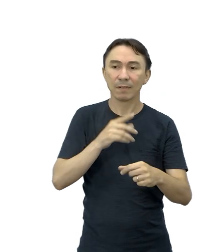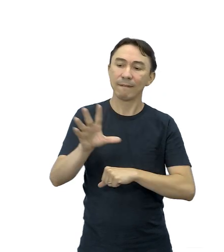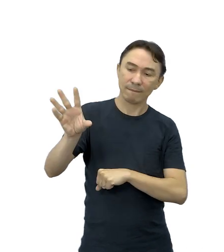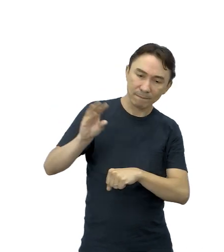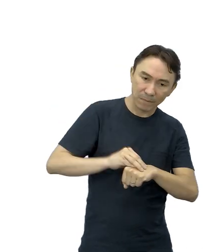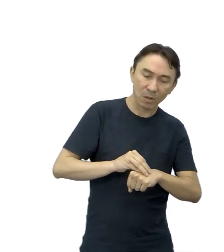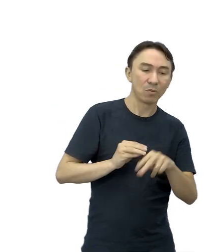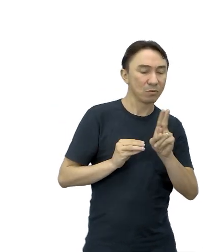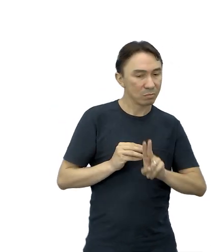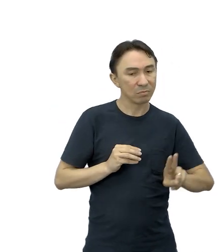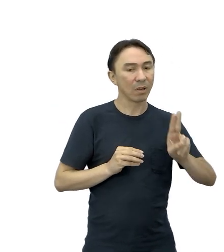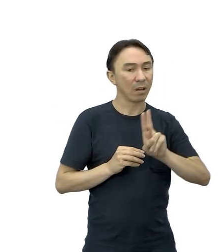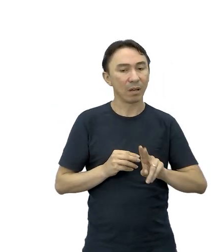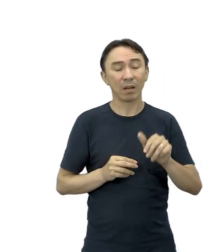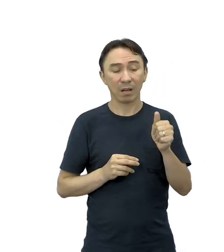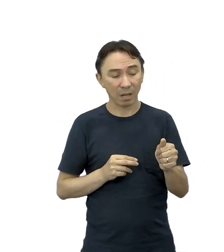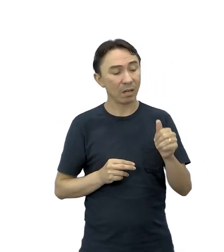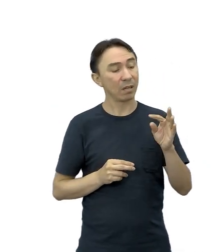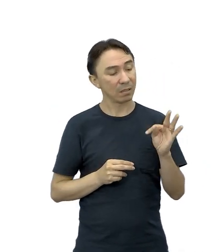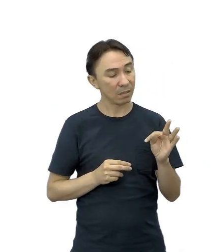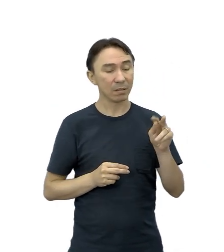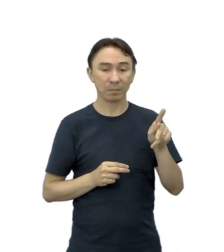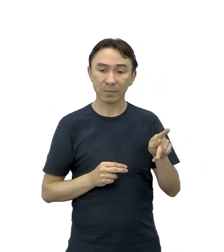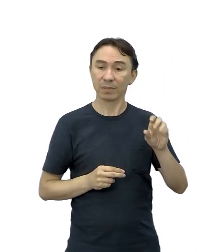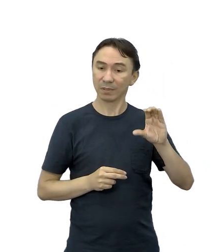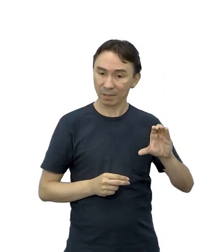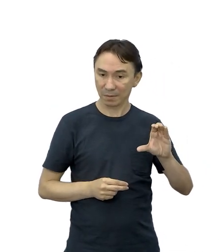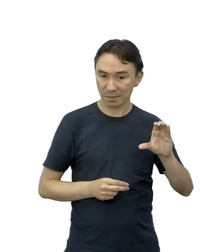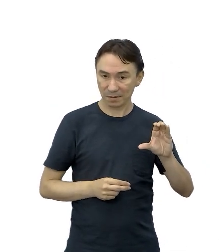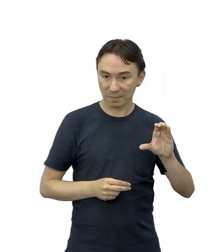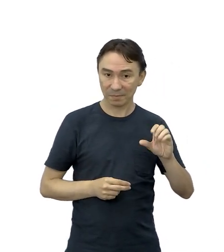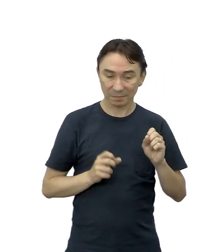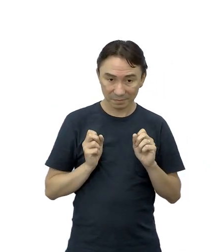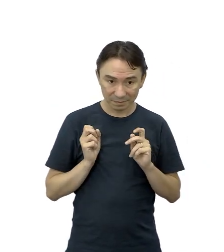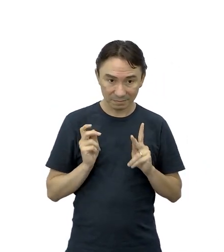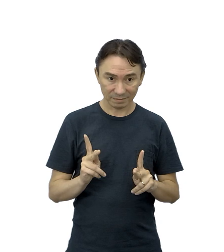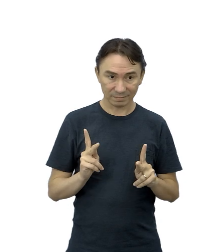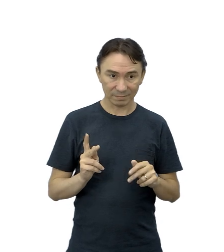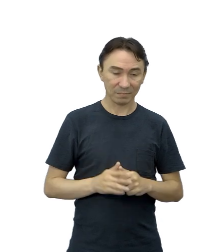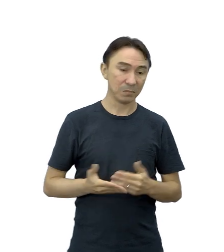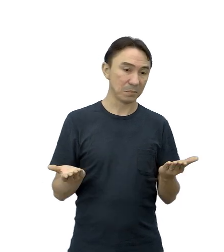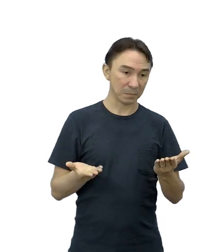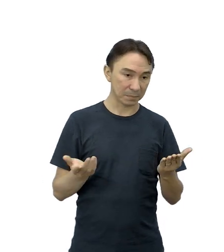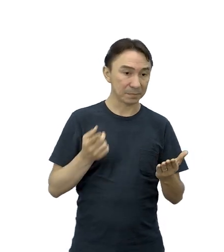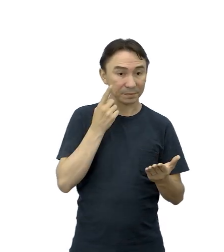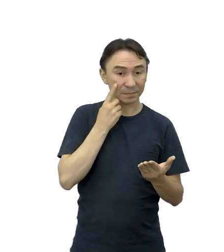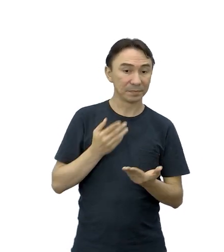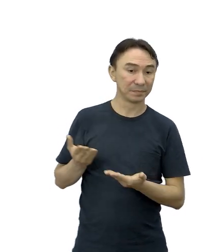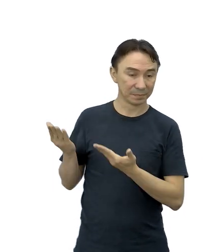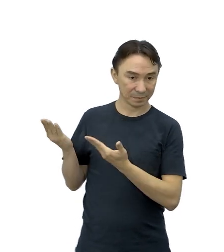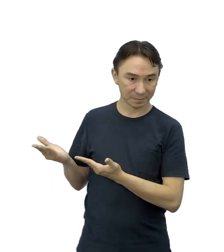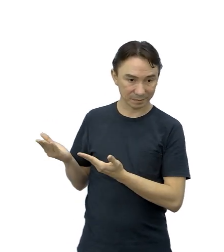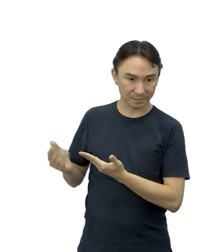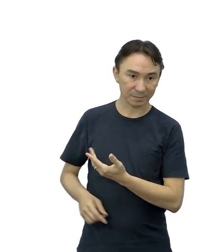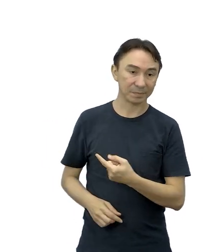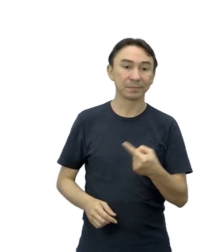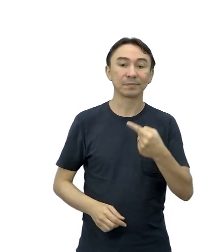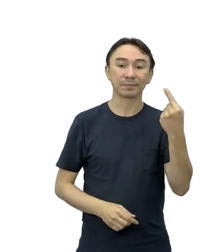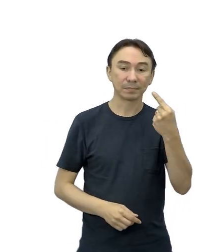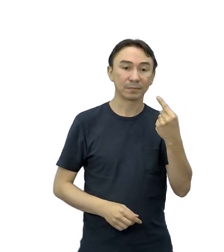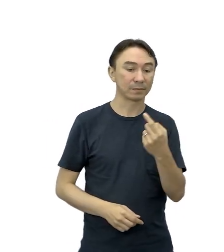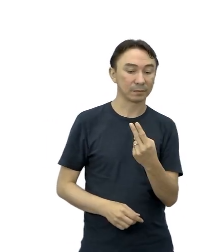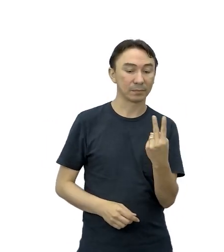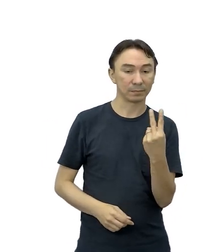subsídios para o desdobramento lá na pauta da ATPC. A nossa agenda vai se abrindo e vamos